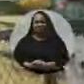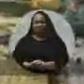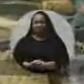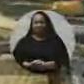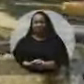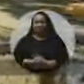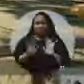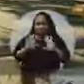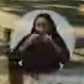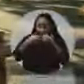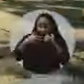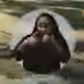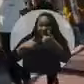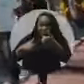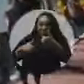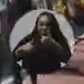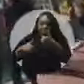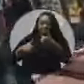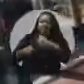Tudo bom?